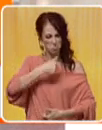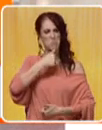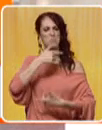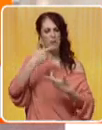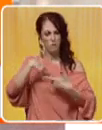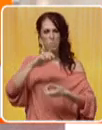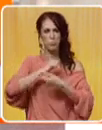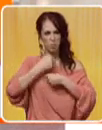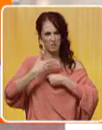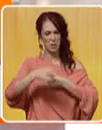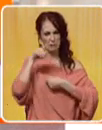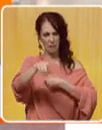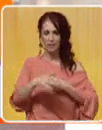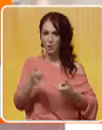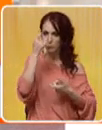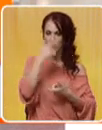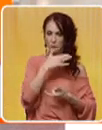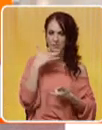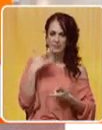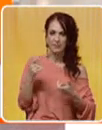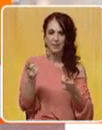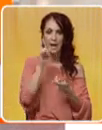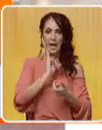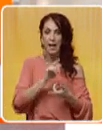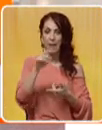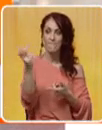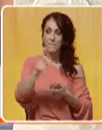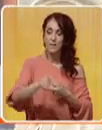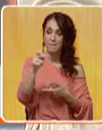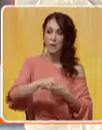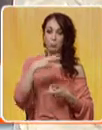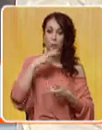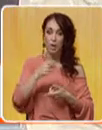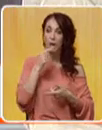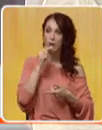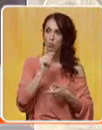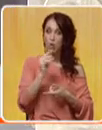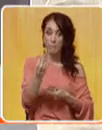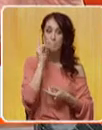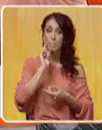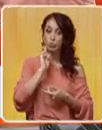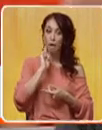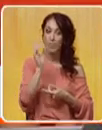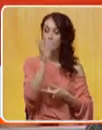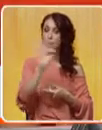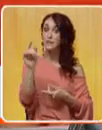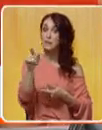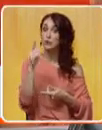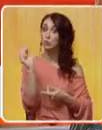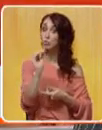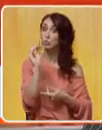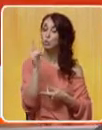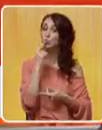sabo que eu aqui tive uma tive uma história Fantástico eic vinha muitas vezes a Portugal era um grande nome da era o grande nome da França e era o grande nome da